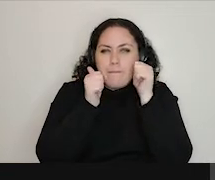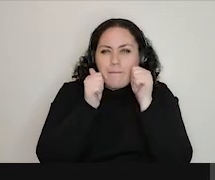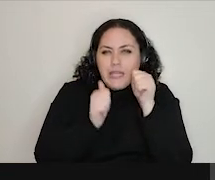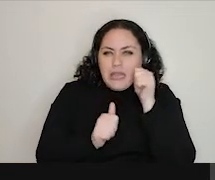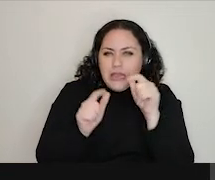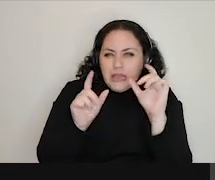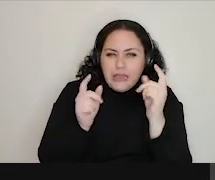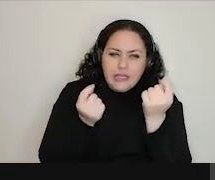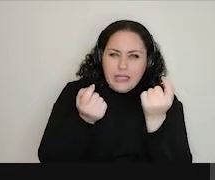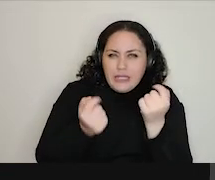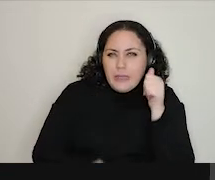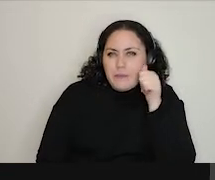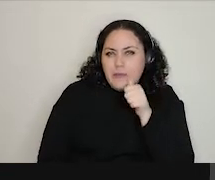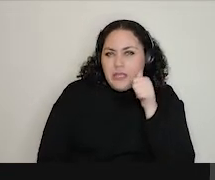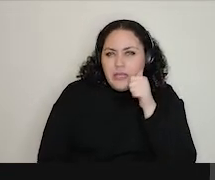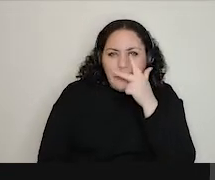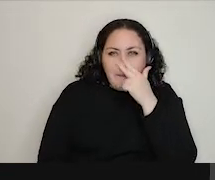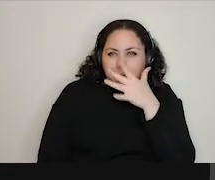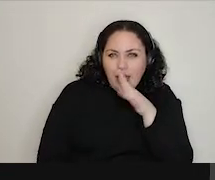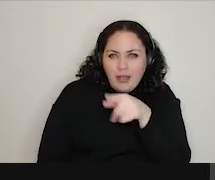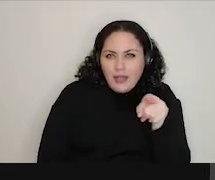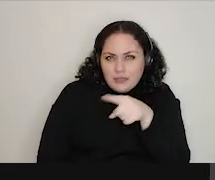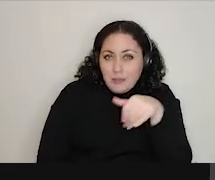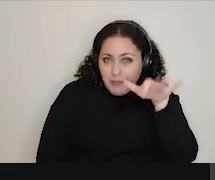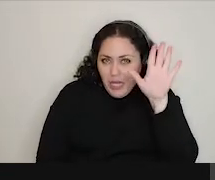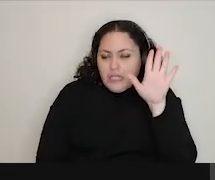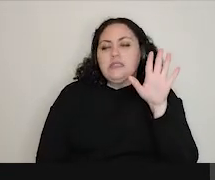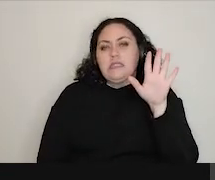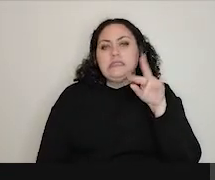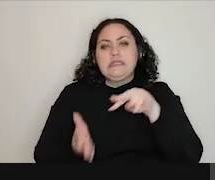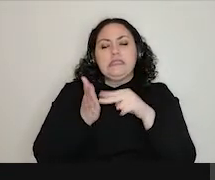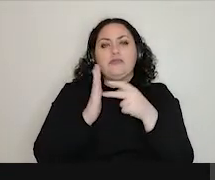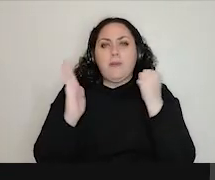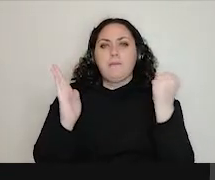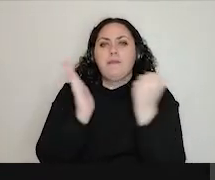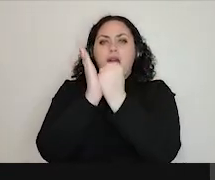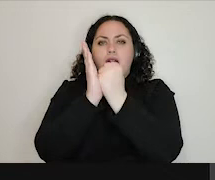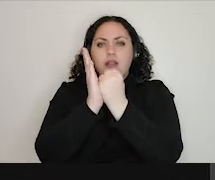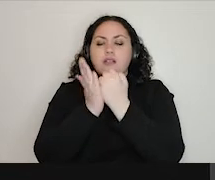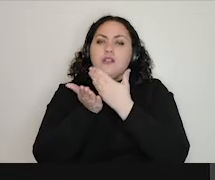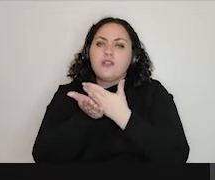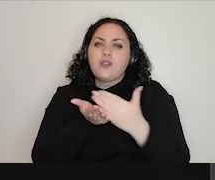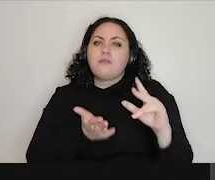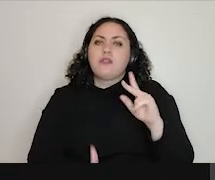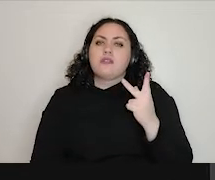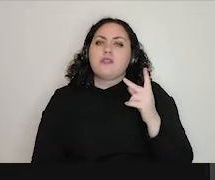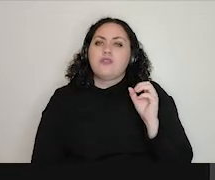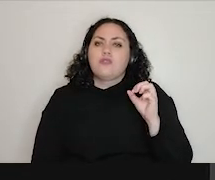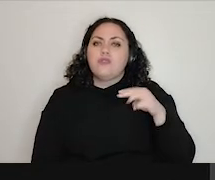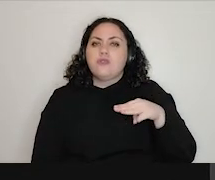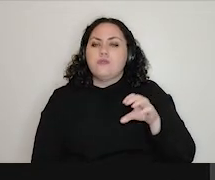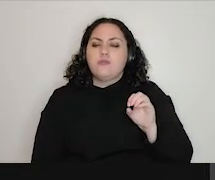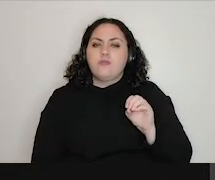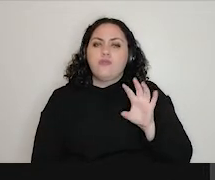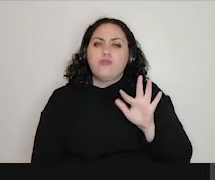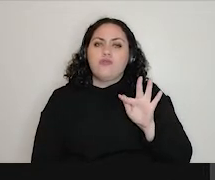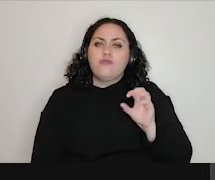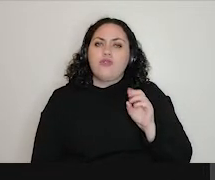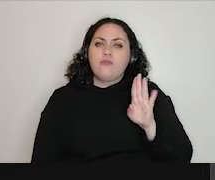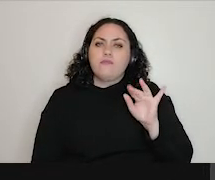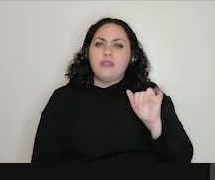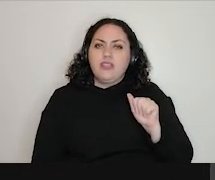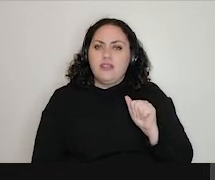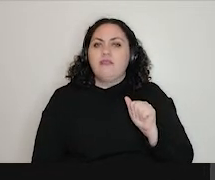quanto mais trejeitos femininos ele tiver, quanto mais semelhança ele tiver com mulher, mais estigma,